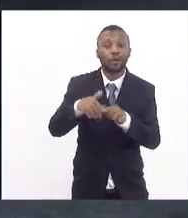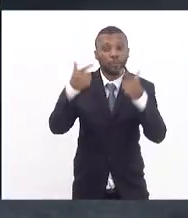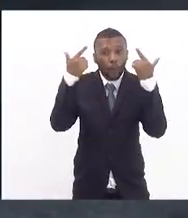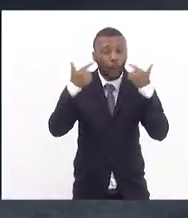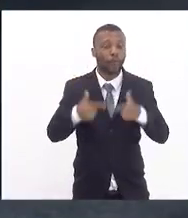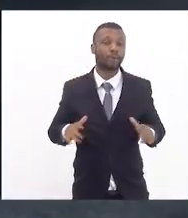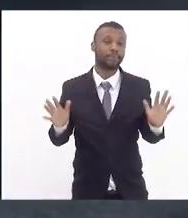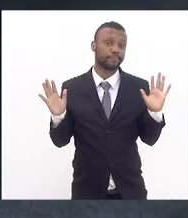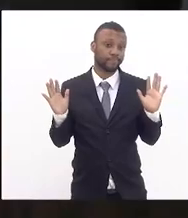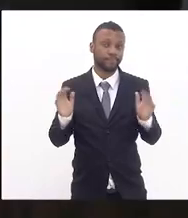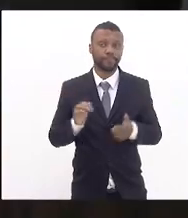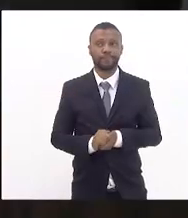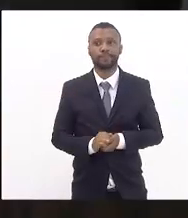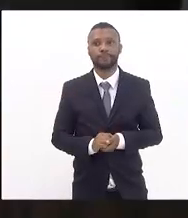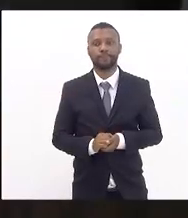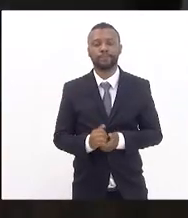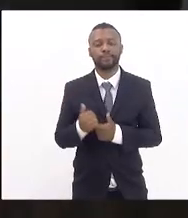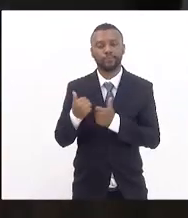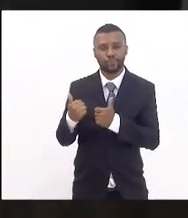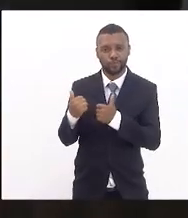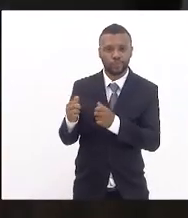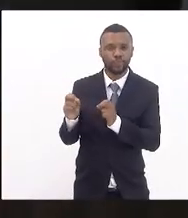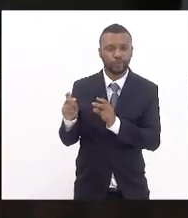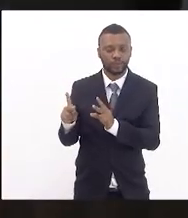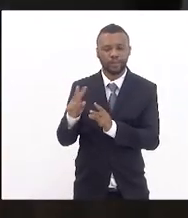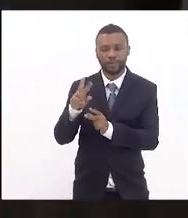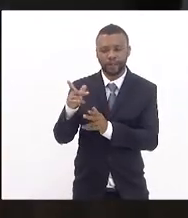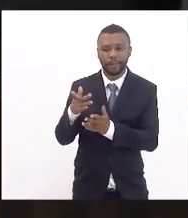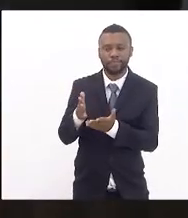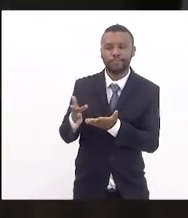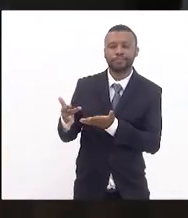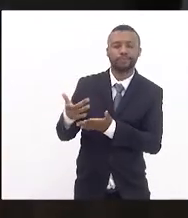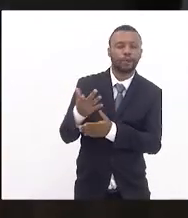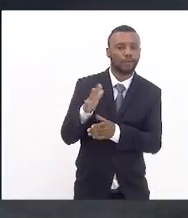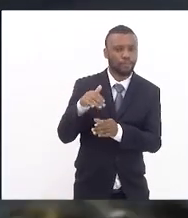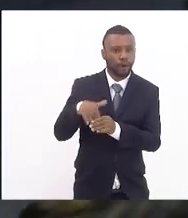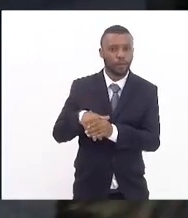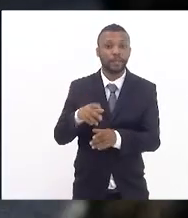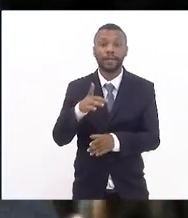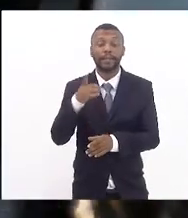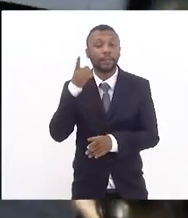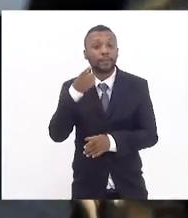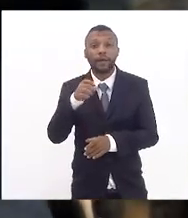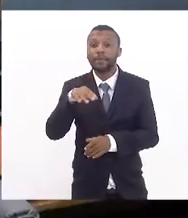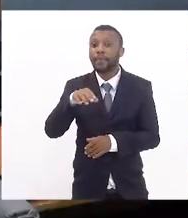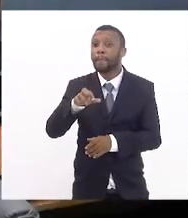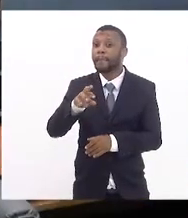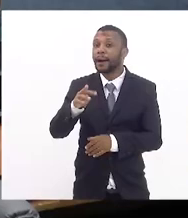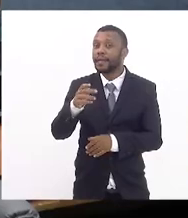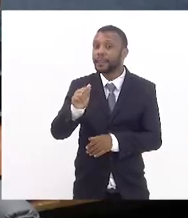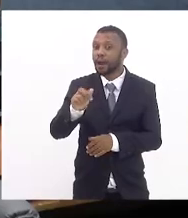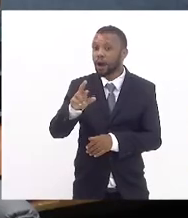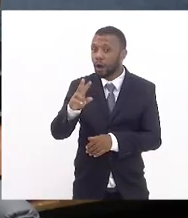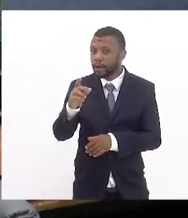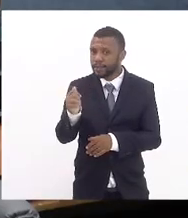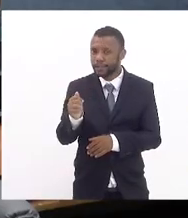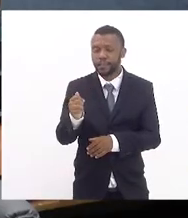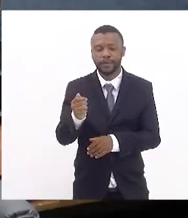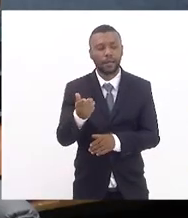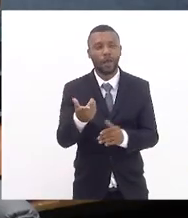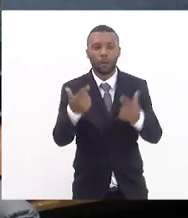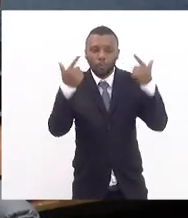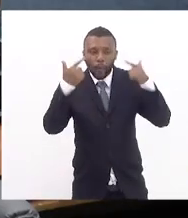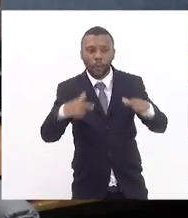Presidente. Vamos colher os votos aqui. Deputada Marta Rocha. Abstenção. Deputado Luiz Paulo. Senhor